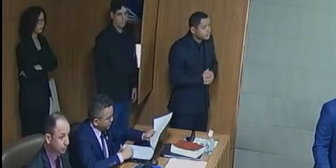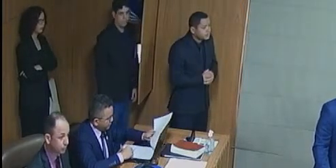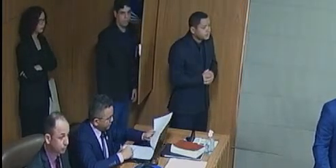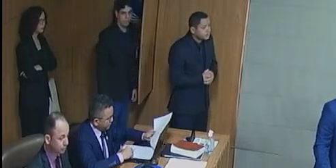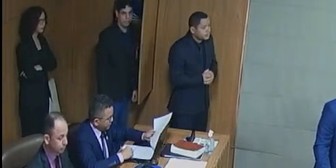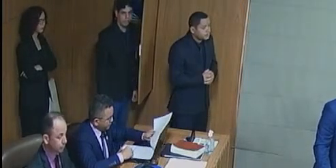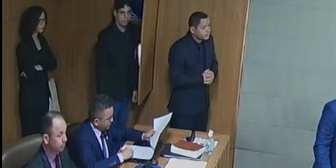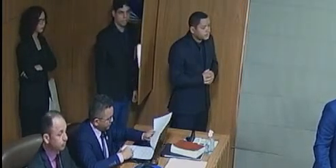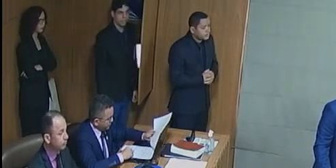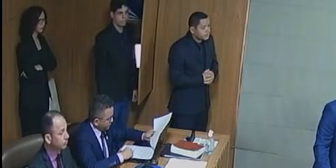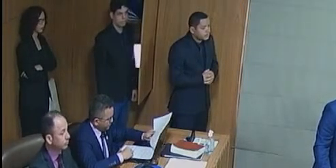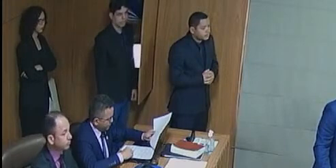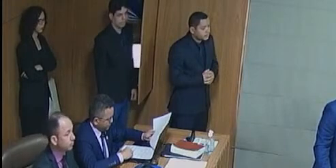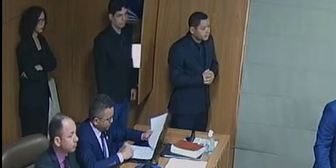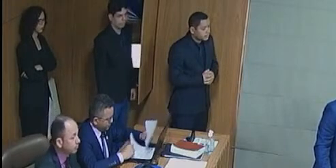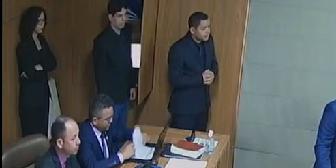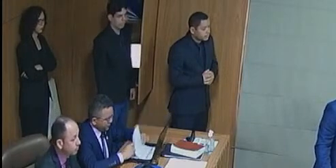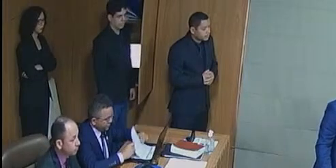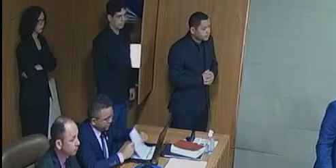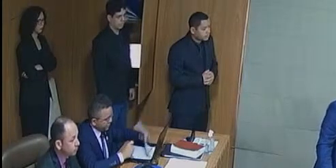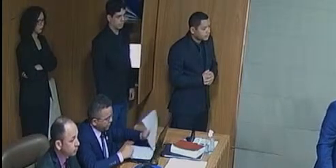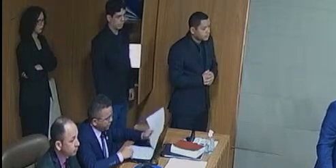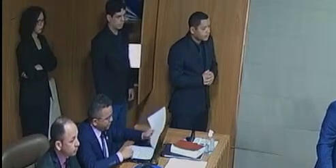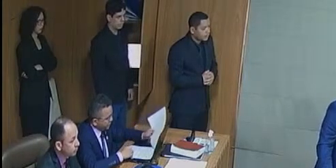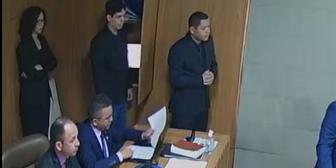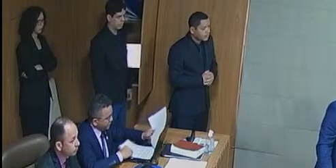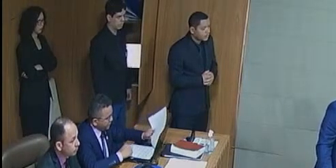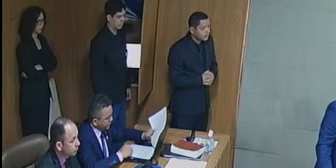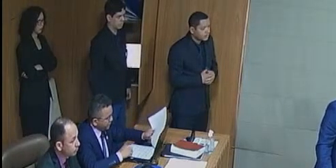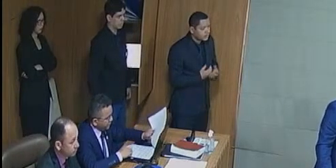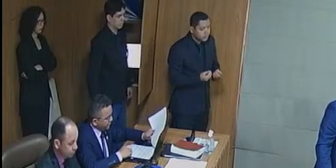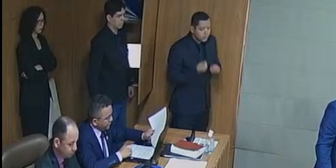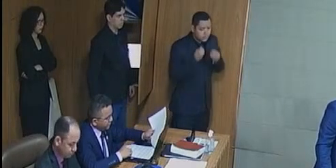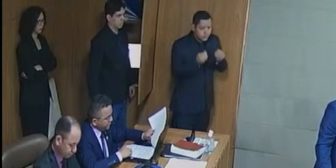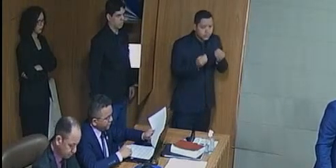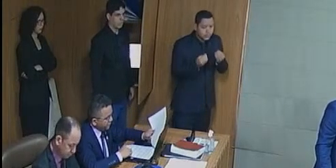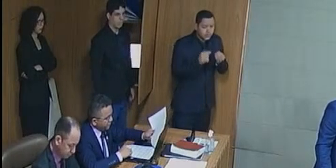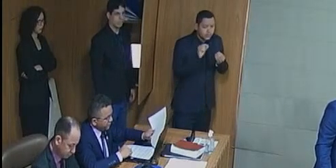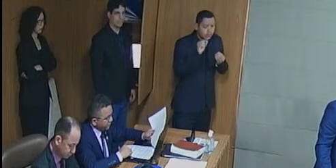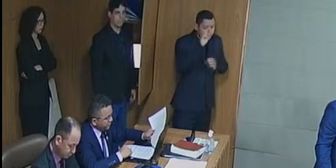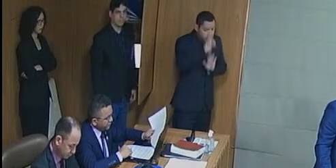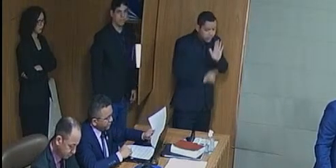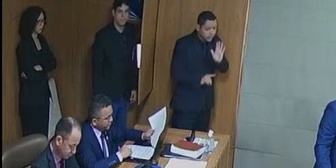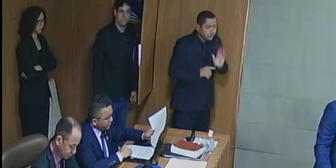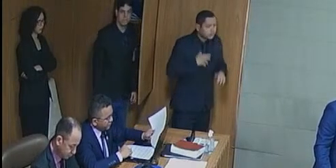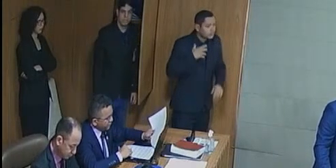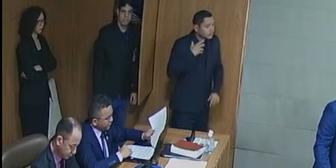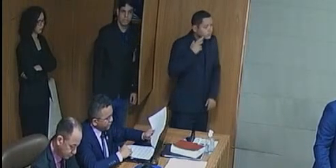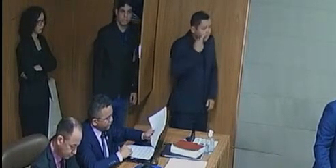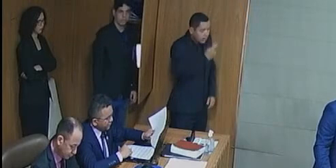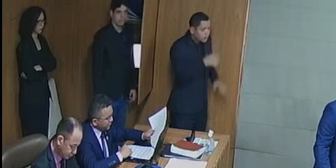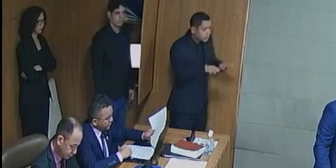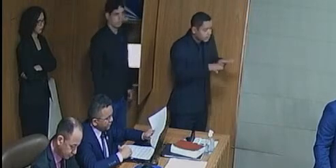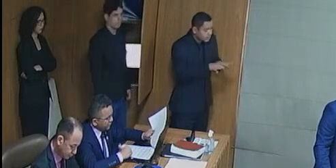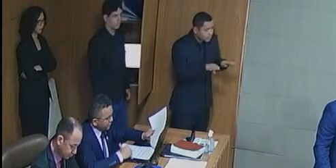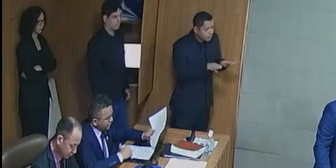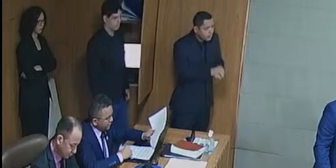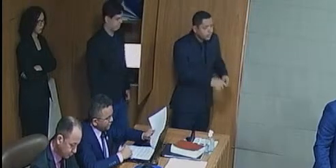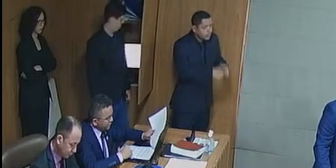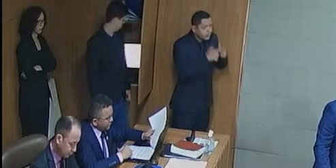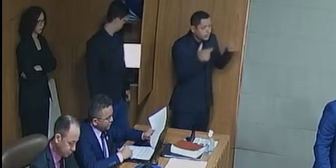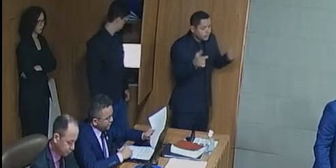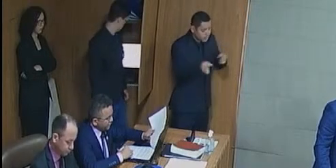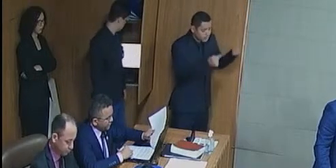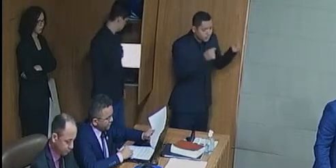Tribuna seu pequeno expediente garantindo o direito à fala garantindo sobretudo direito ao amplo